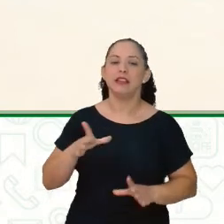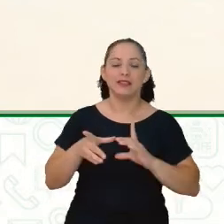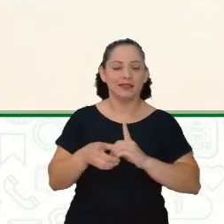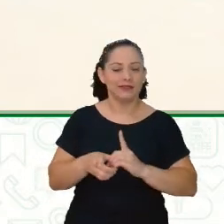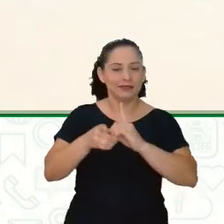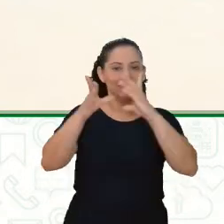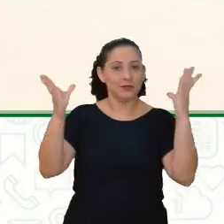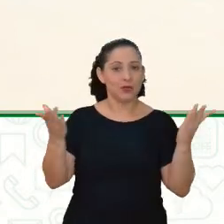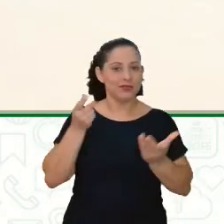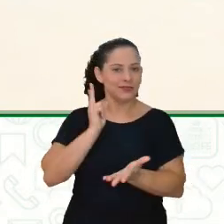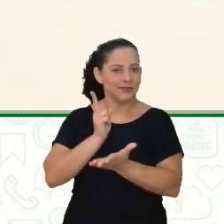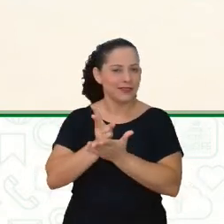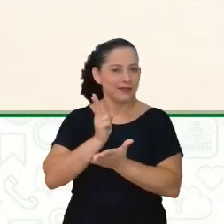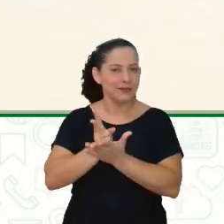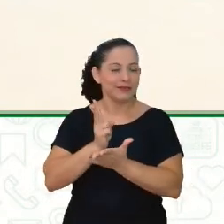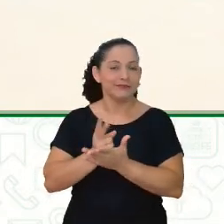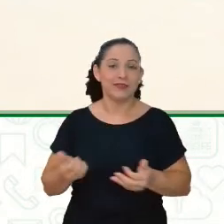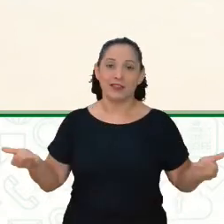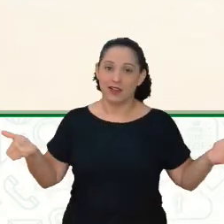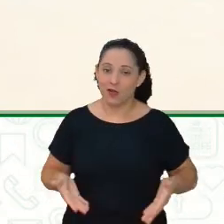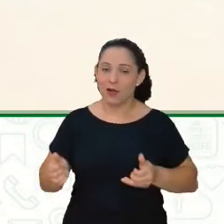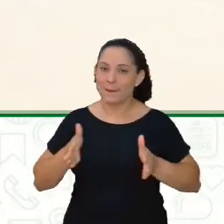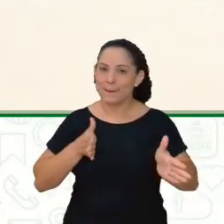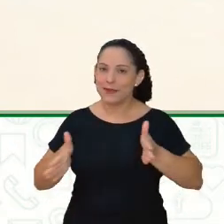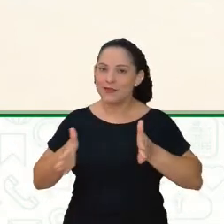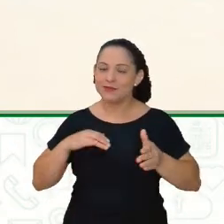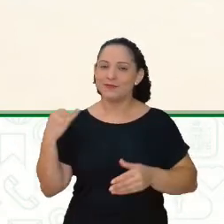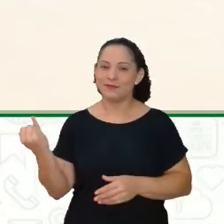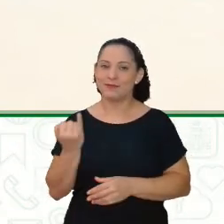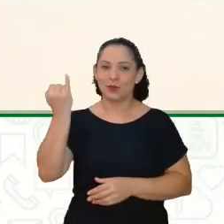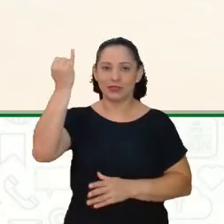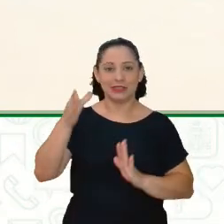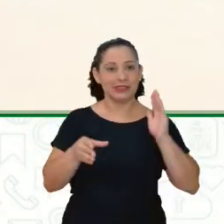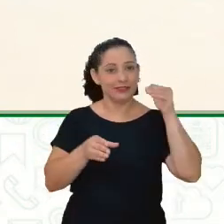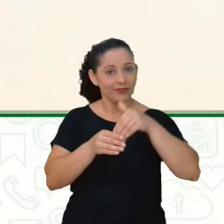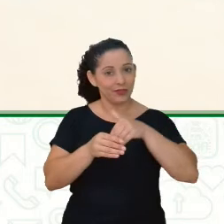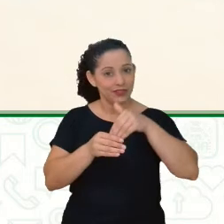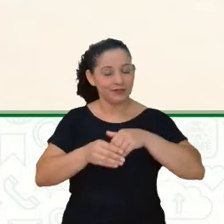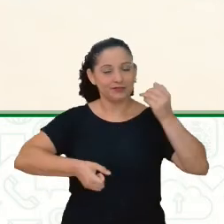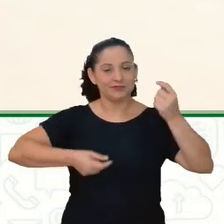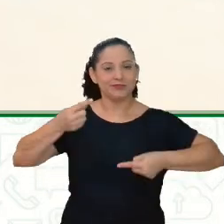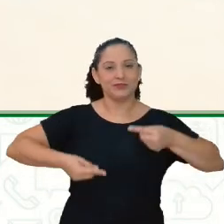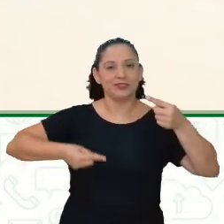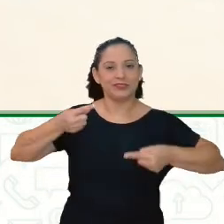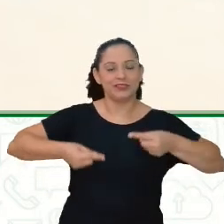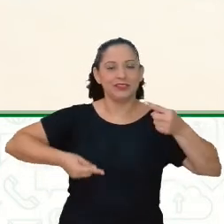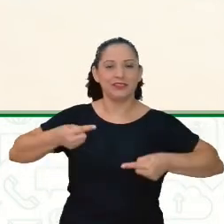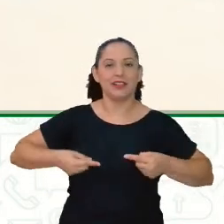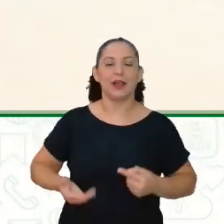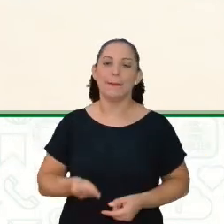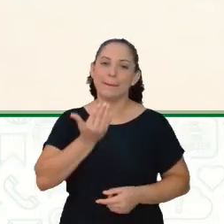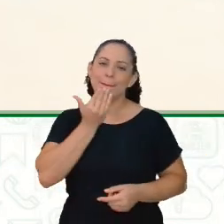democracia. E já que estamos em um período aí importante da nossa história, um período político, eu